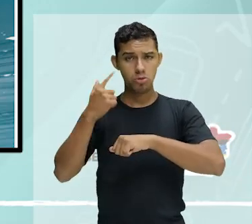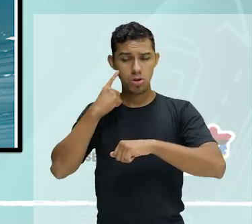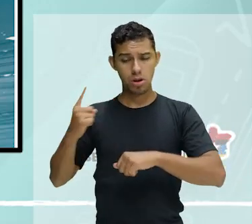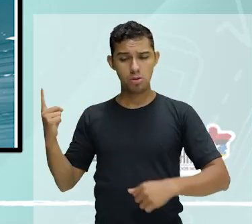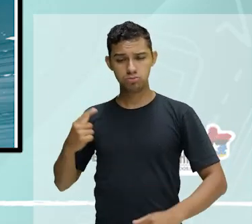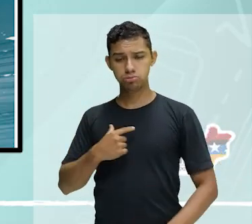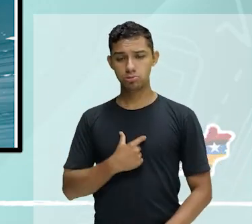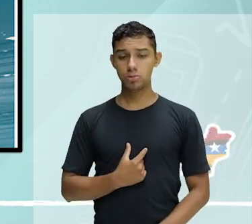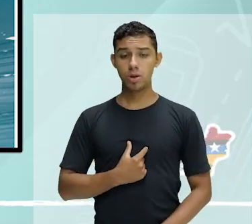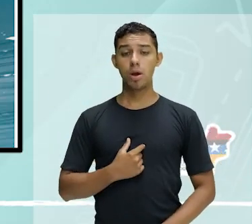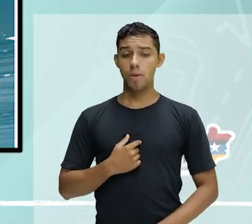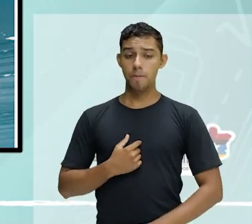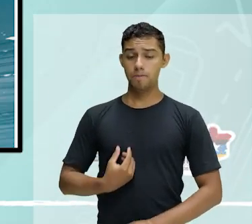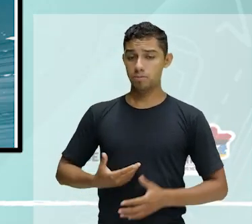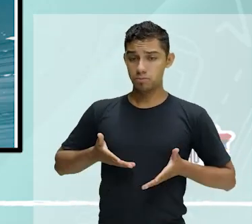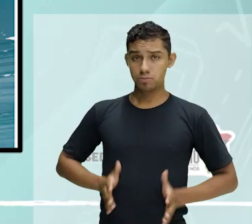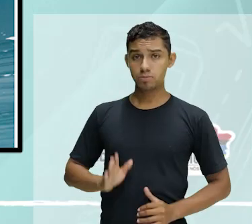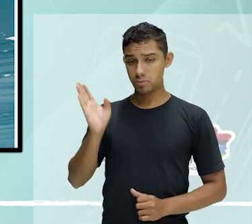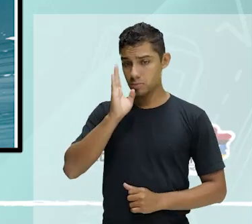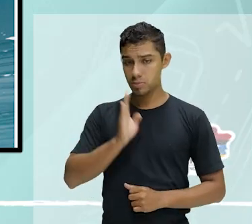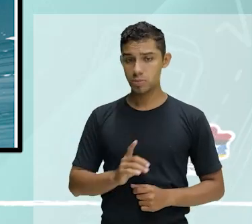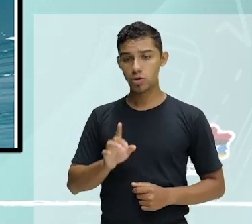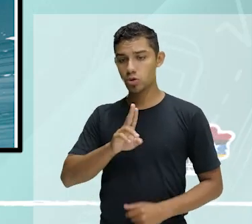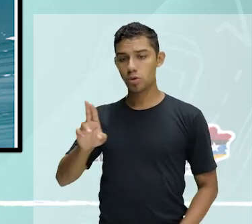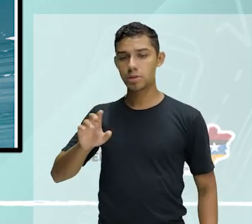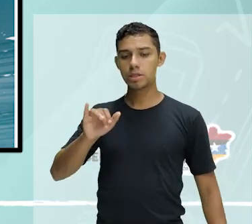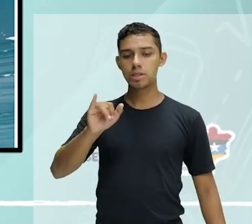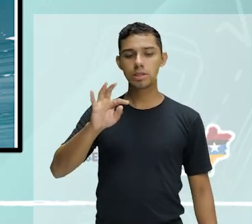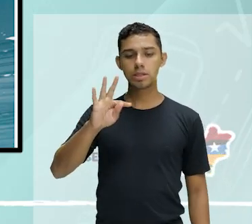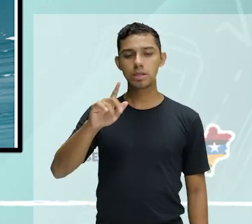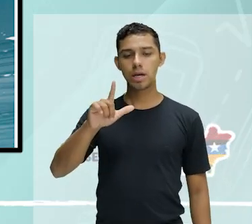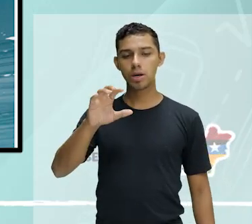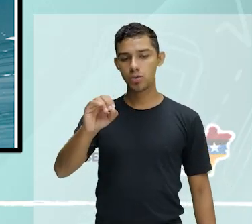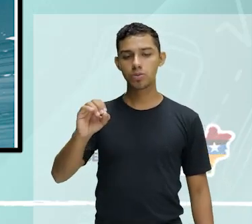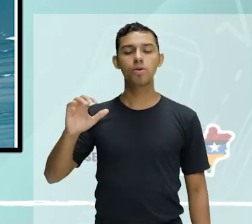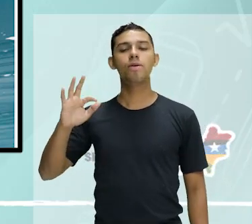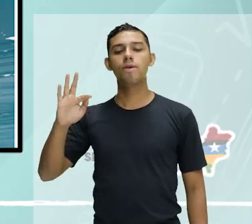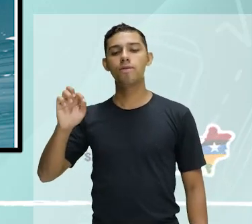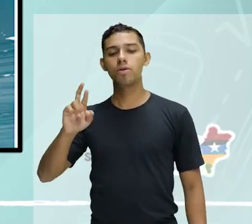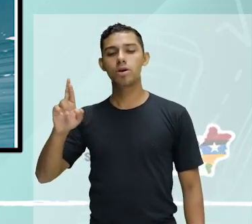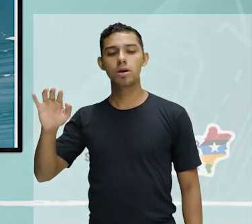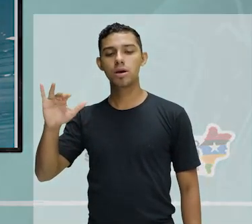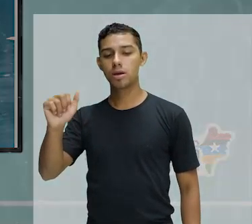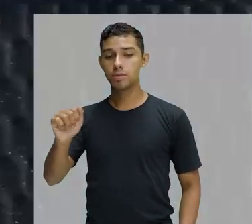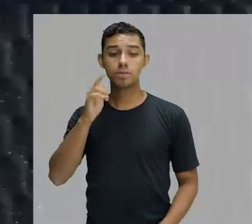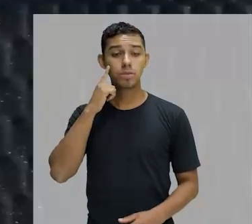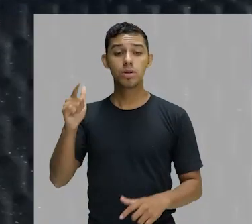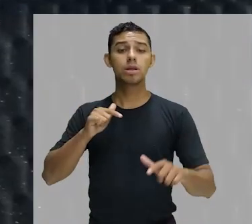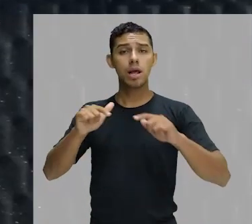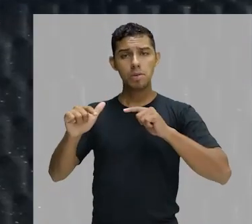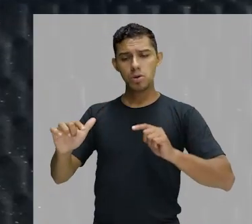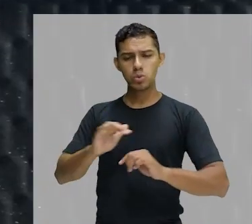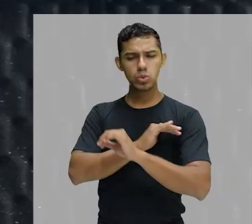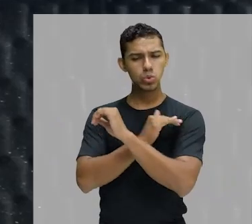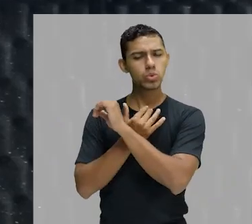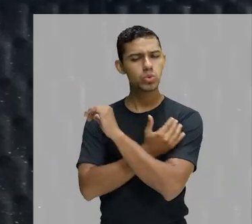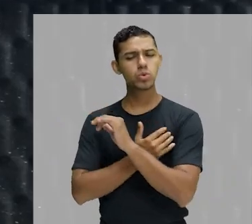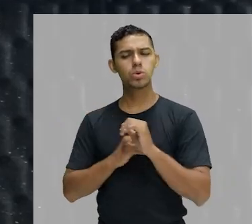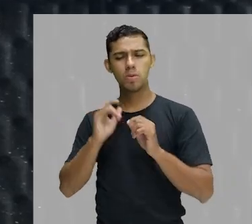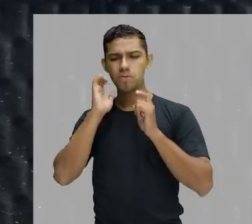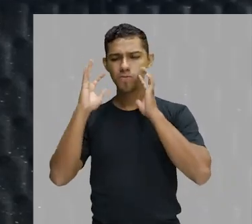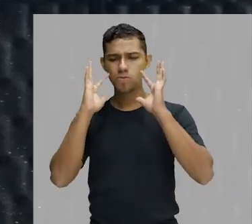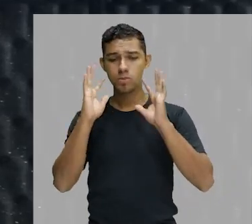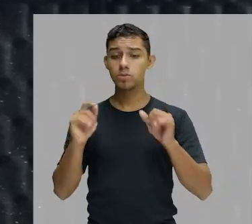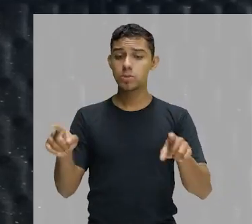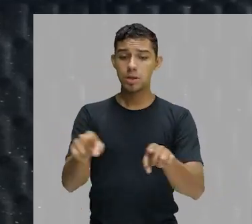o brasileiro Ítalo Ferreira. Capacidade de controlar as informações provenientes da musculatura, de